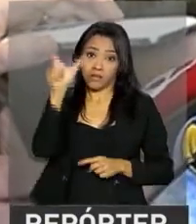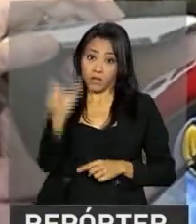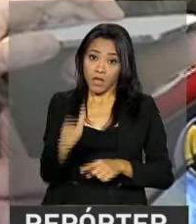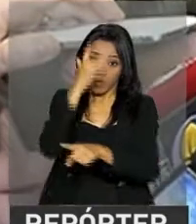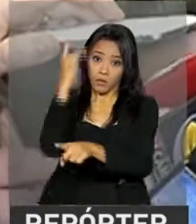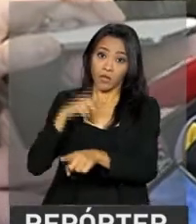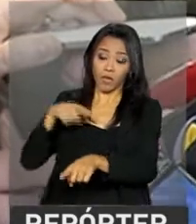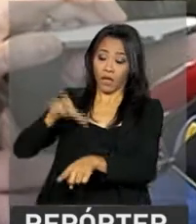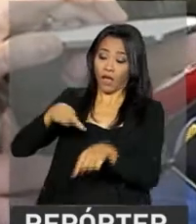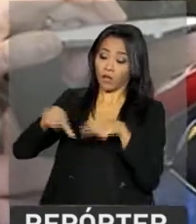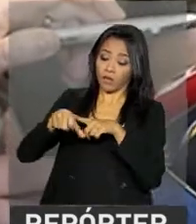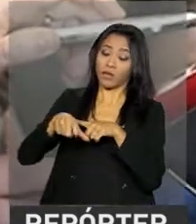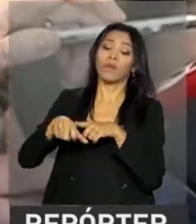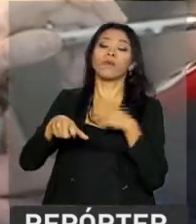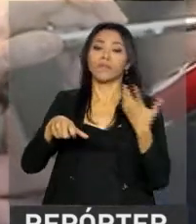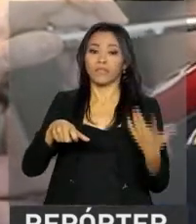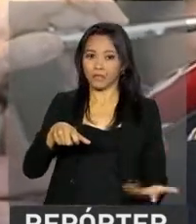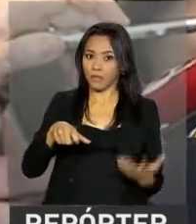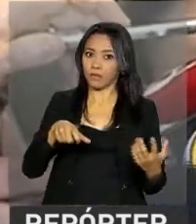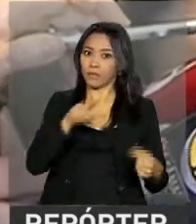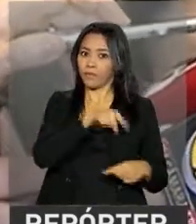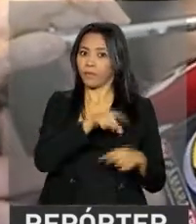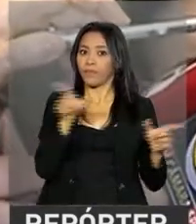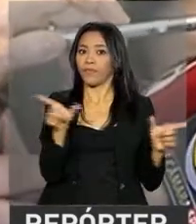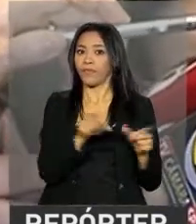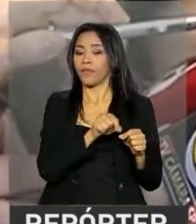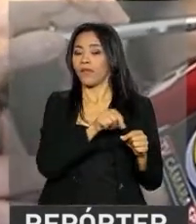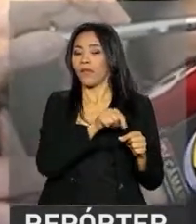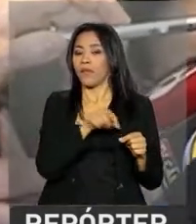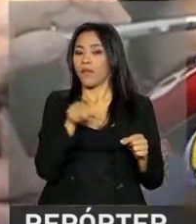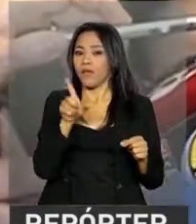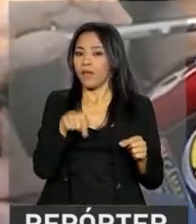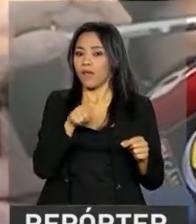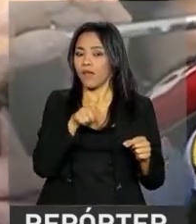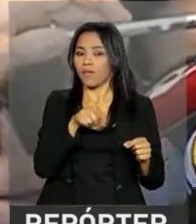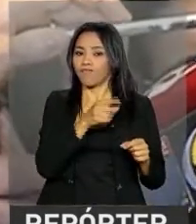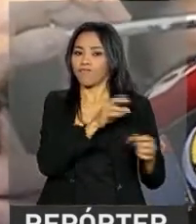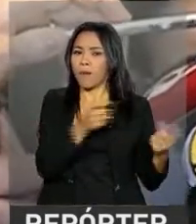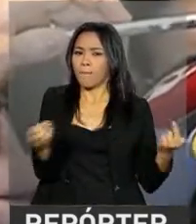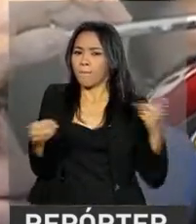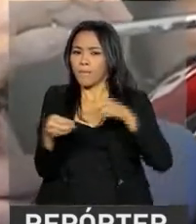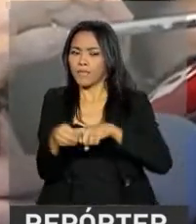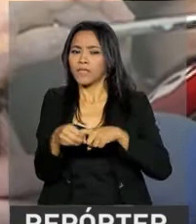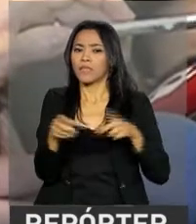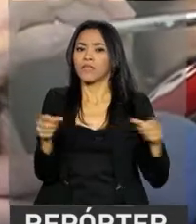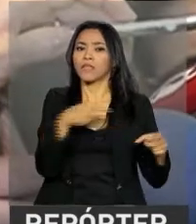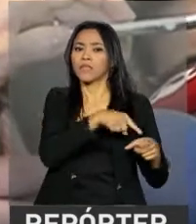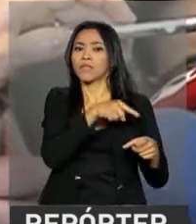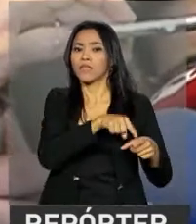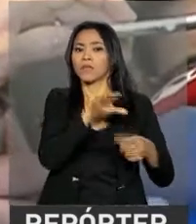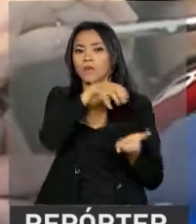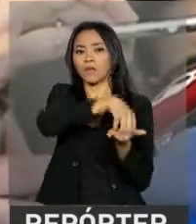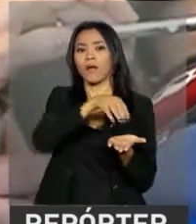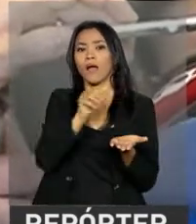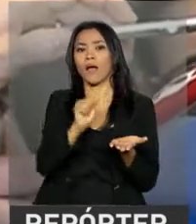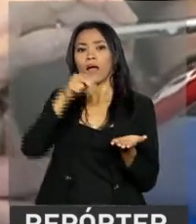da agência nacional de saúde é feito através da ns por controle